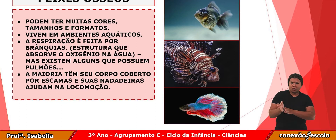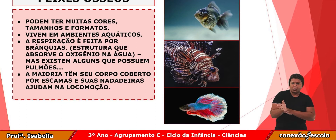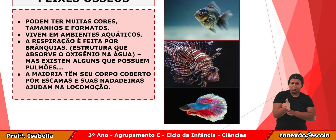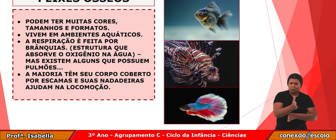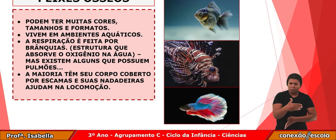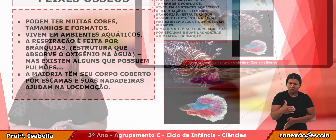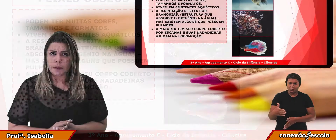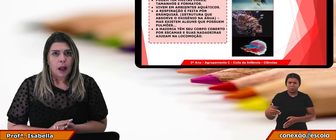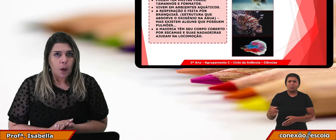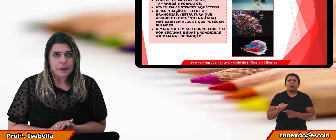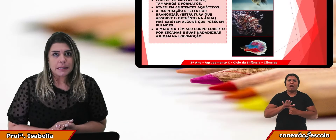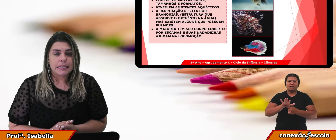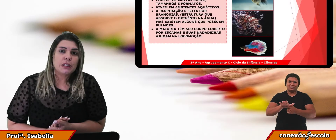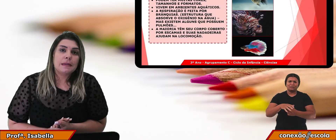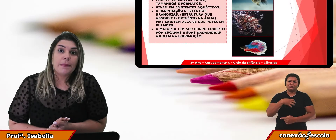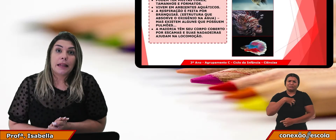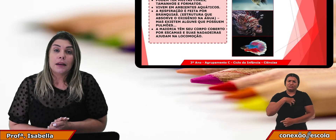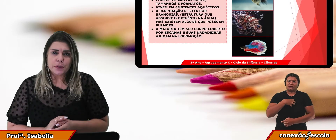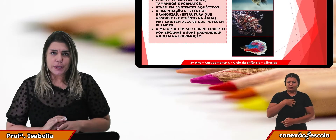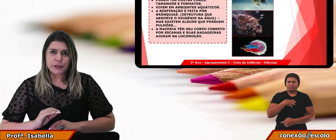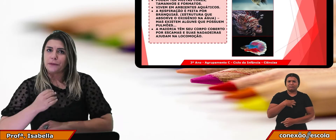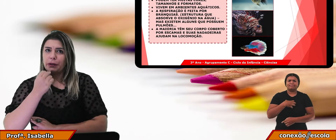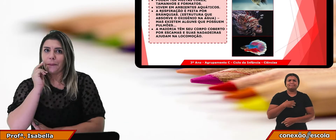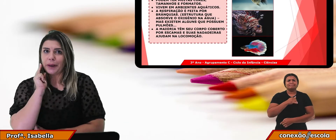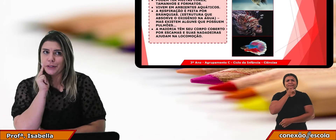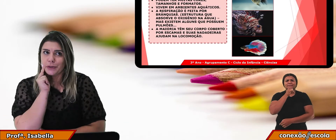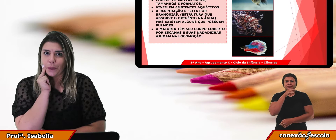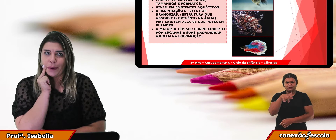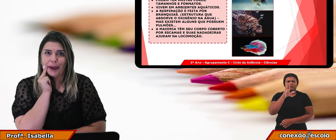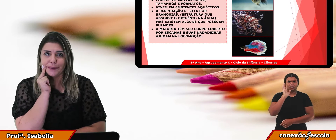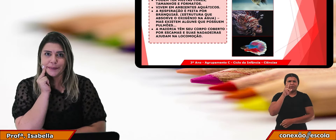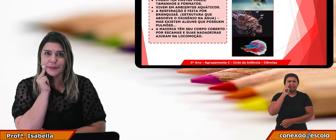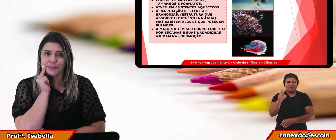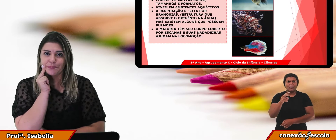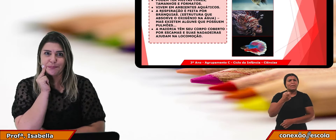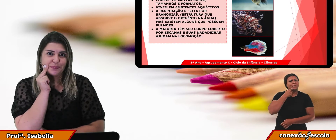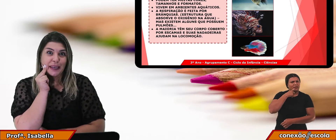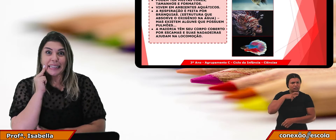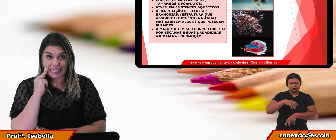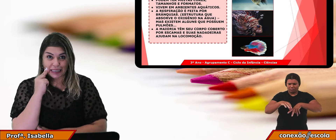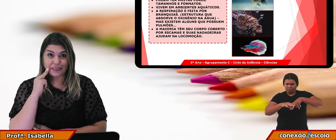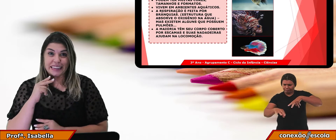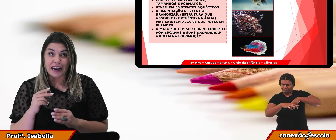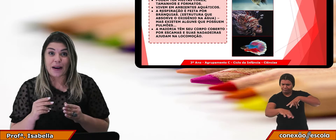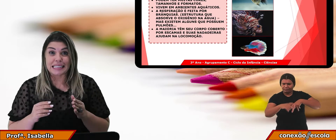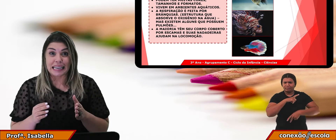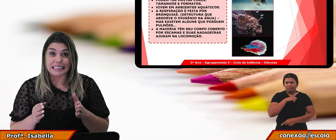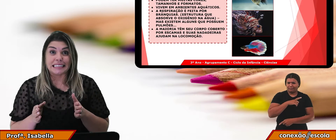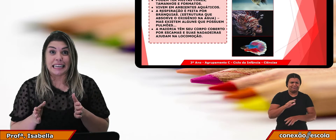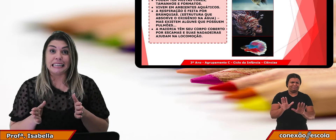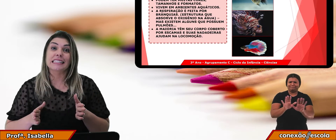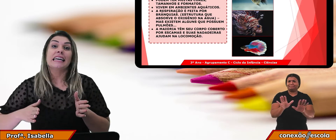na locomoção. Como assim, tia Isabela? Vocês já viram peixes com pernas? Não, então,